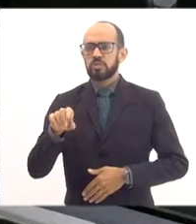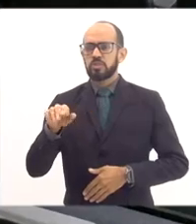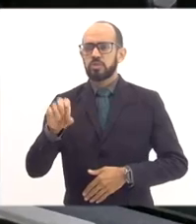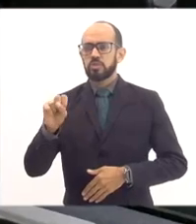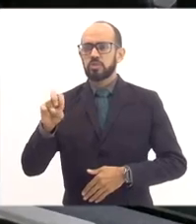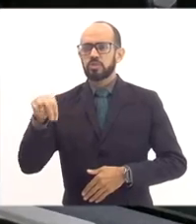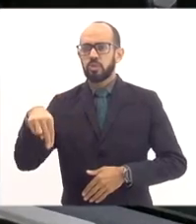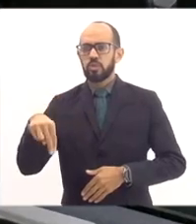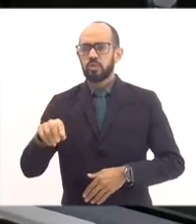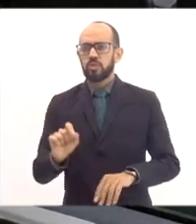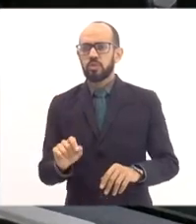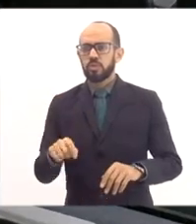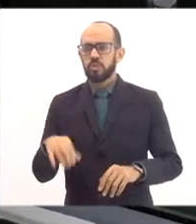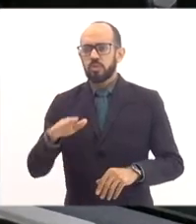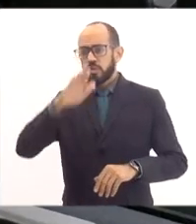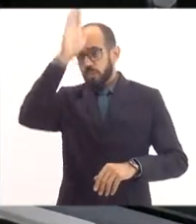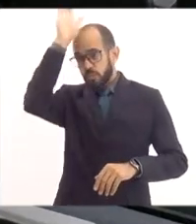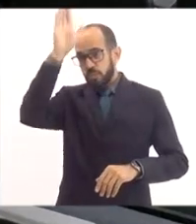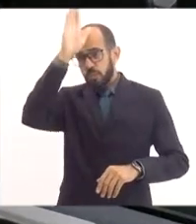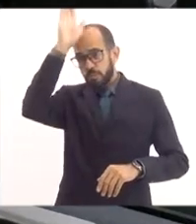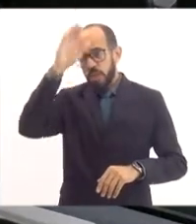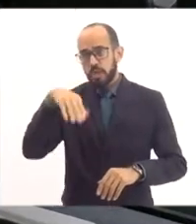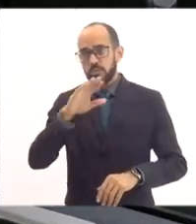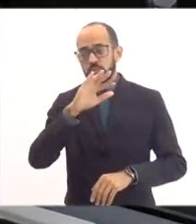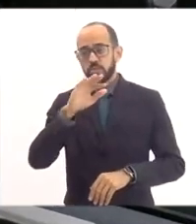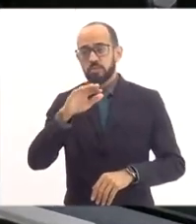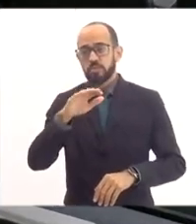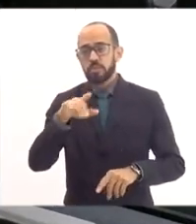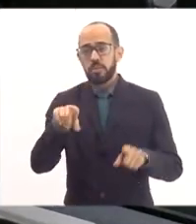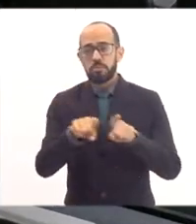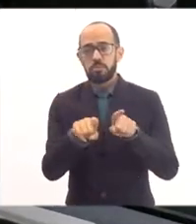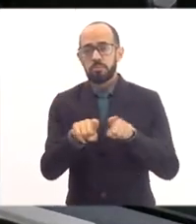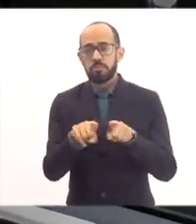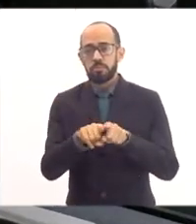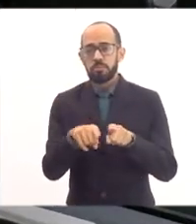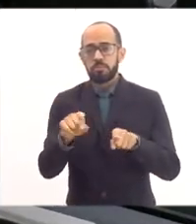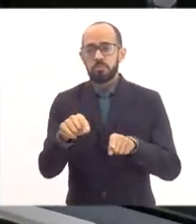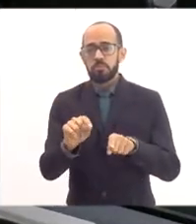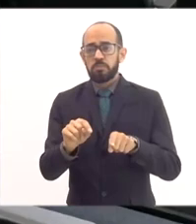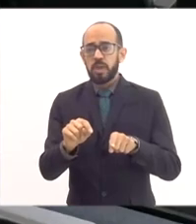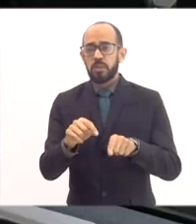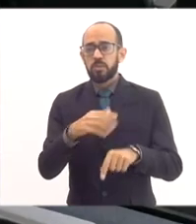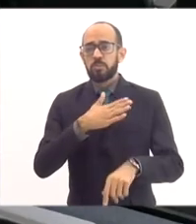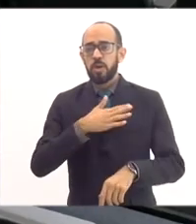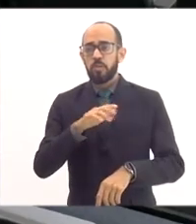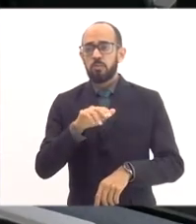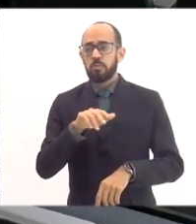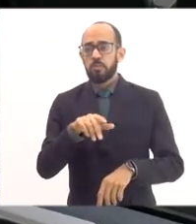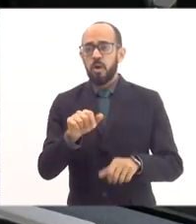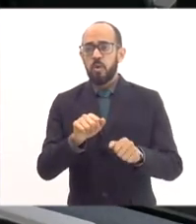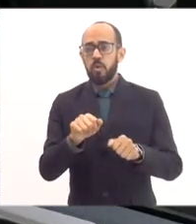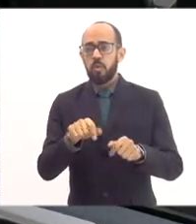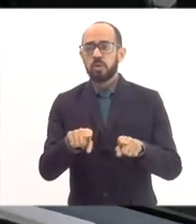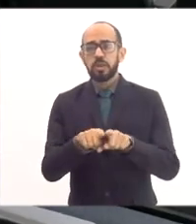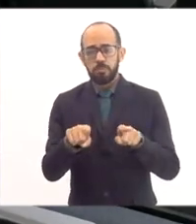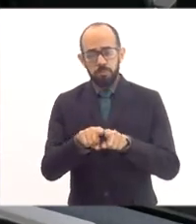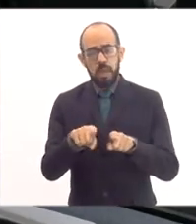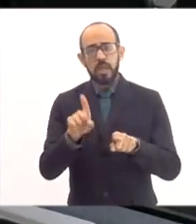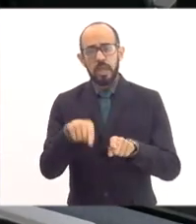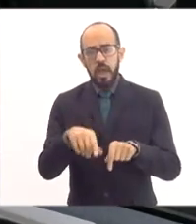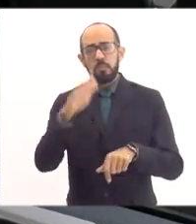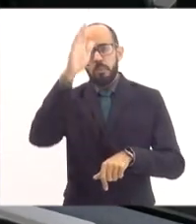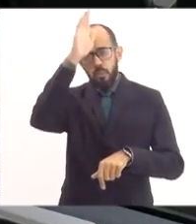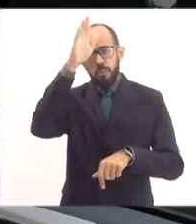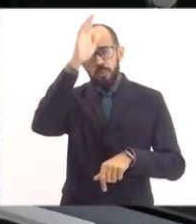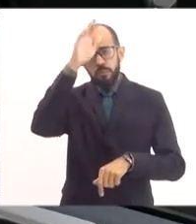os bombeiros militares do Estado do Rio de Janeiro na figura do meu irmão, bombeiro militar